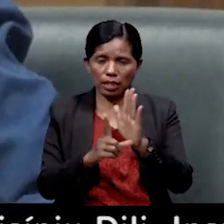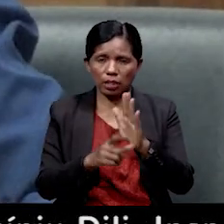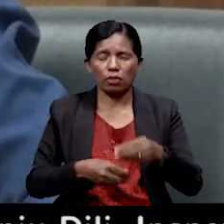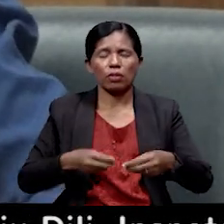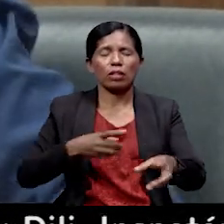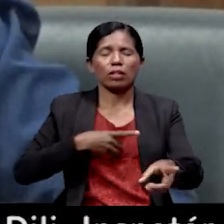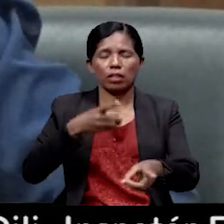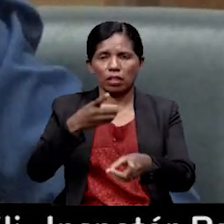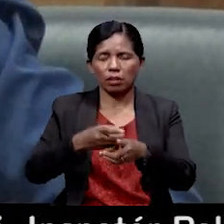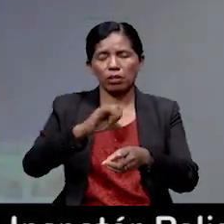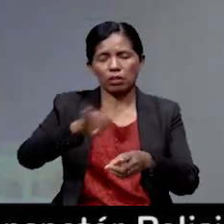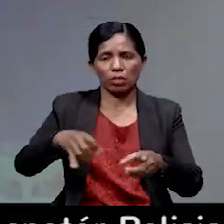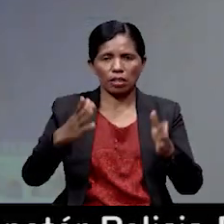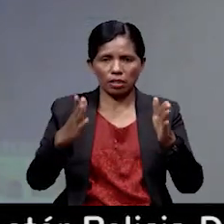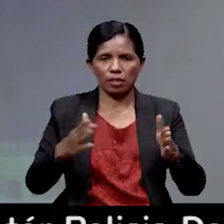contra o deputado